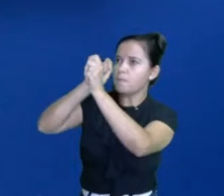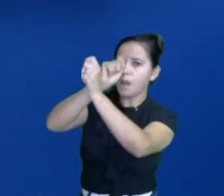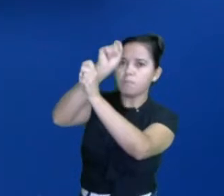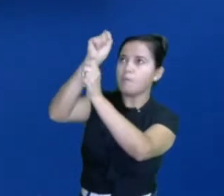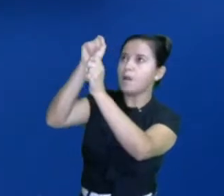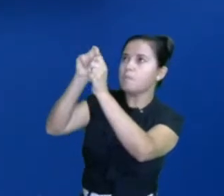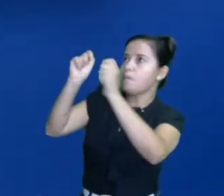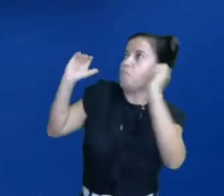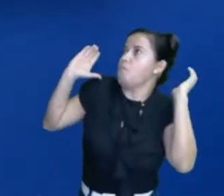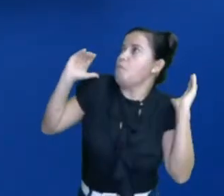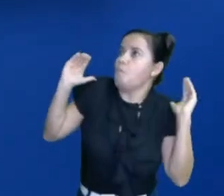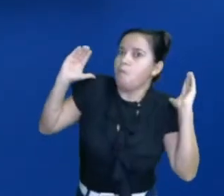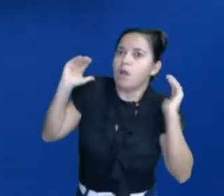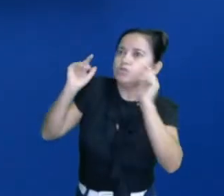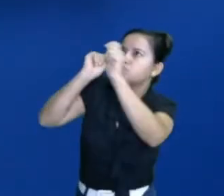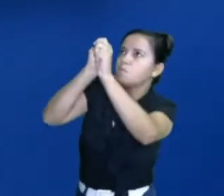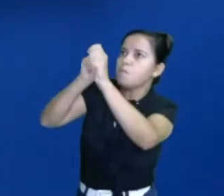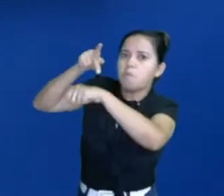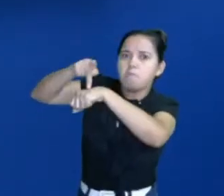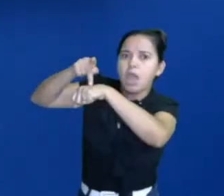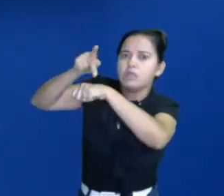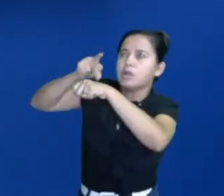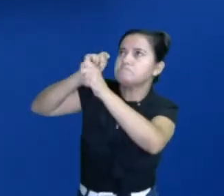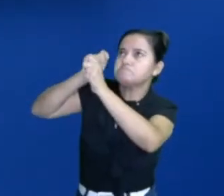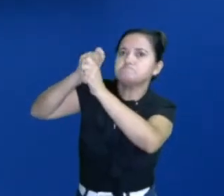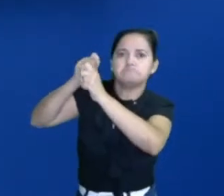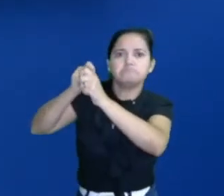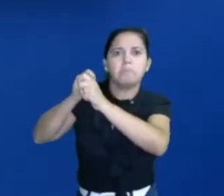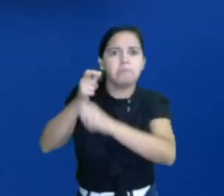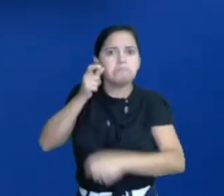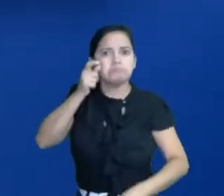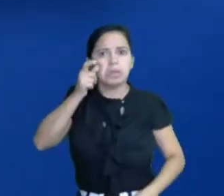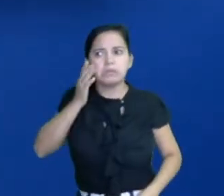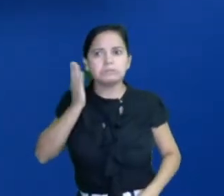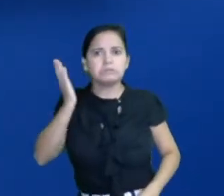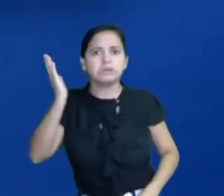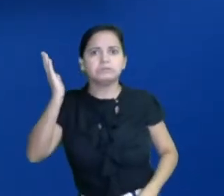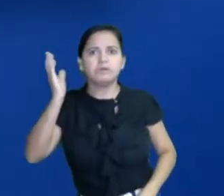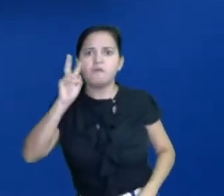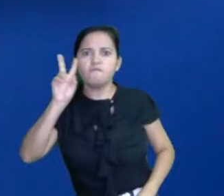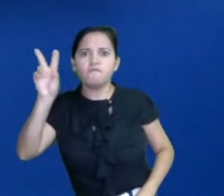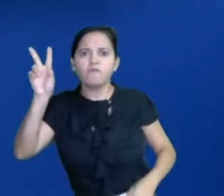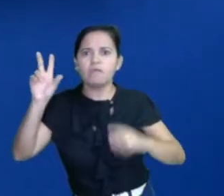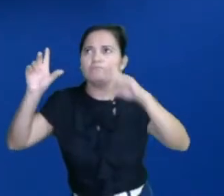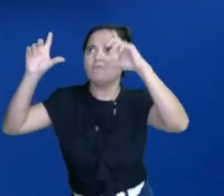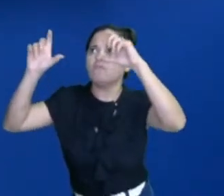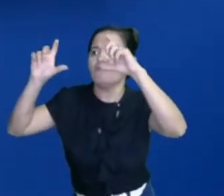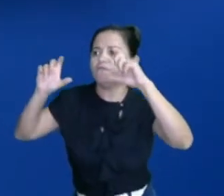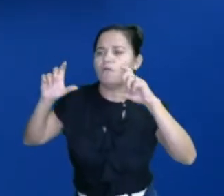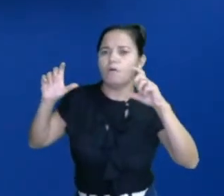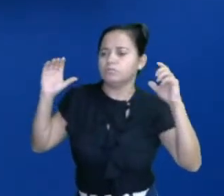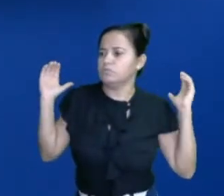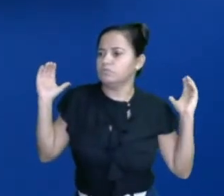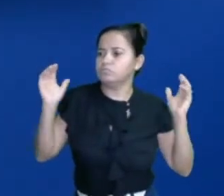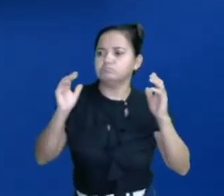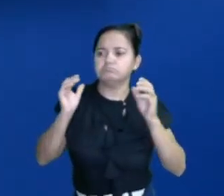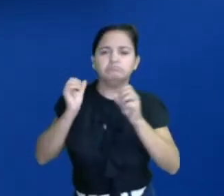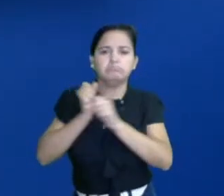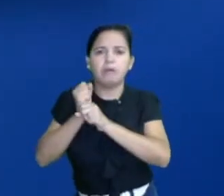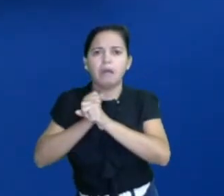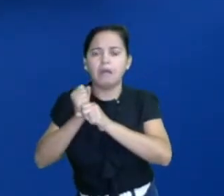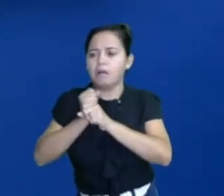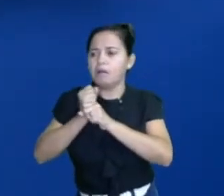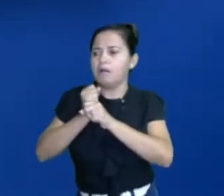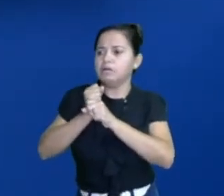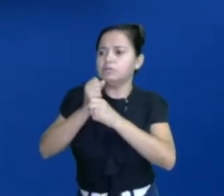Patrimônio material, tá vendo? Interessante, não é? Olha só as fotos tiradas, né? Do antes, depois, como